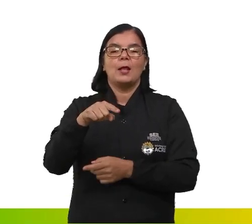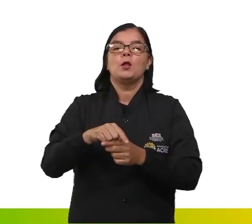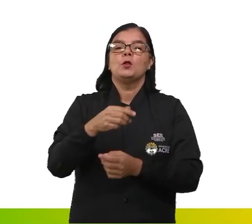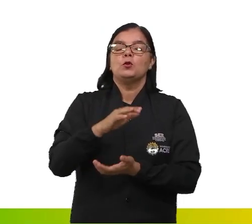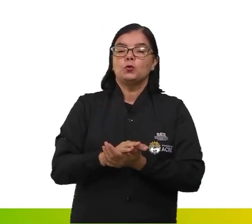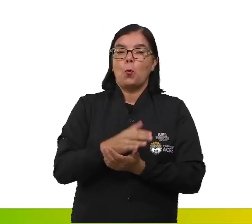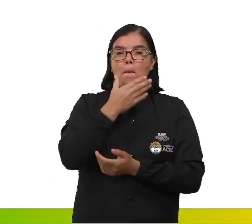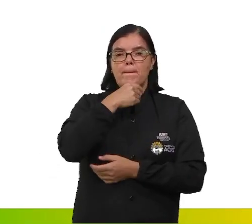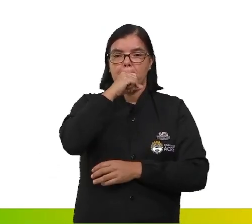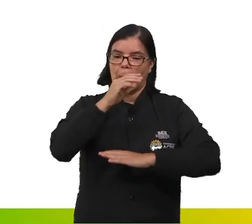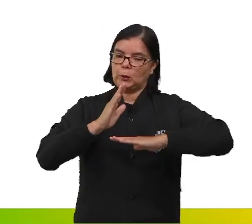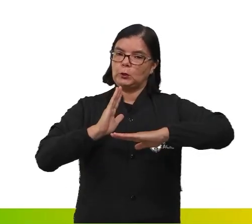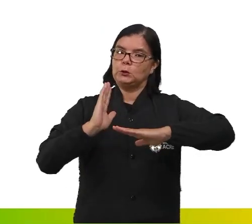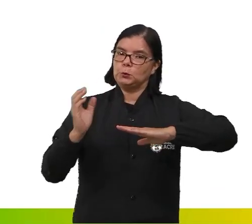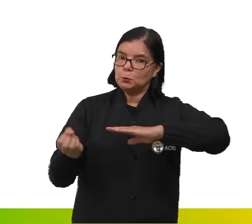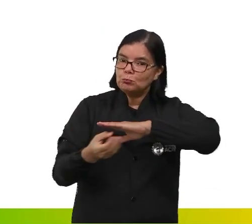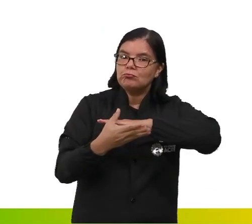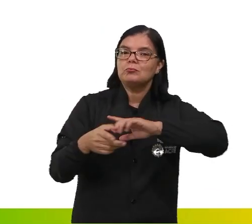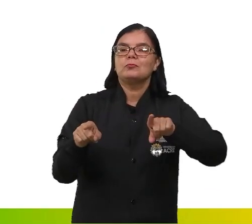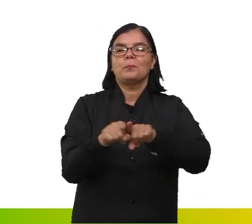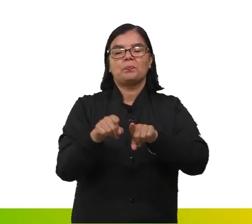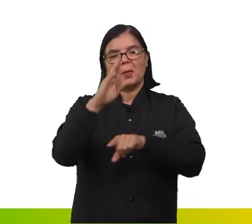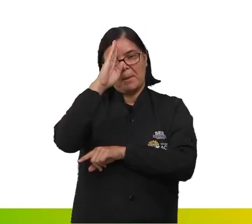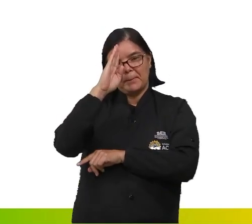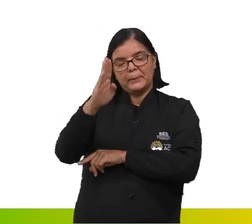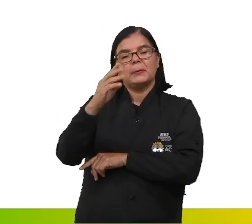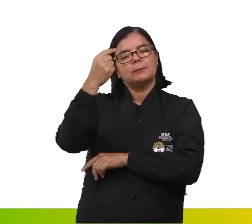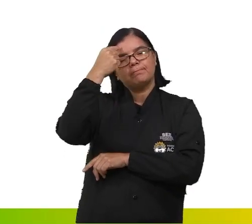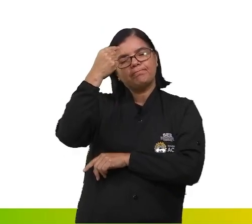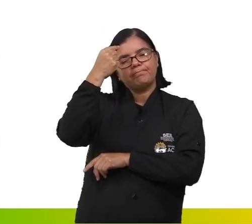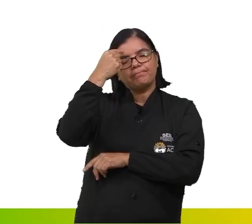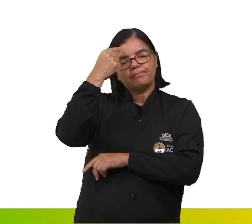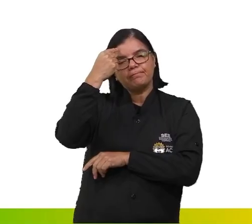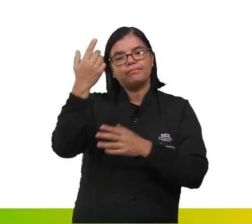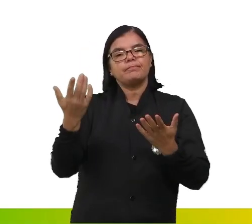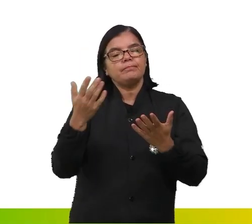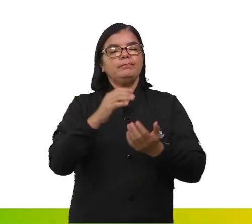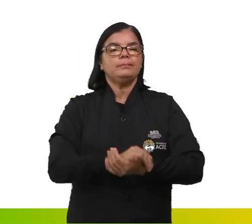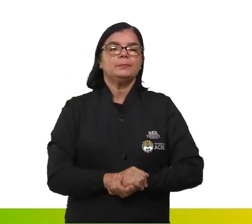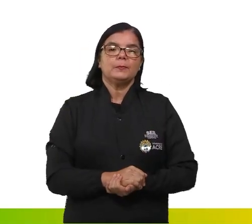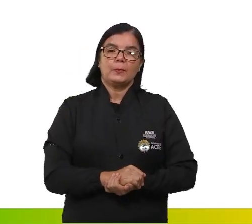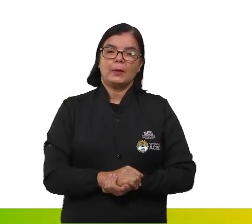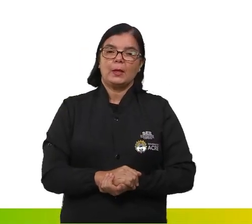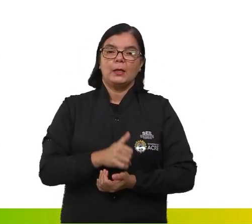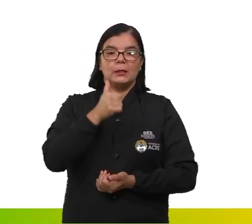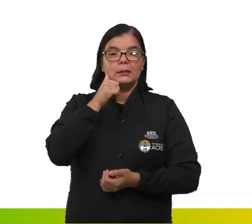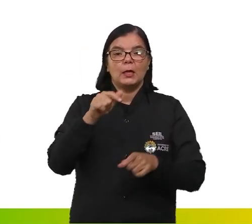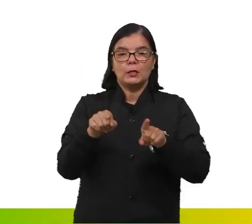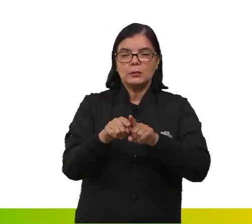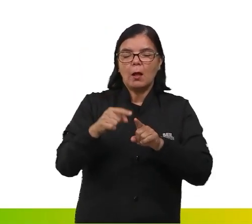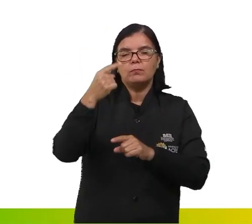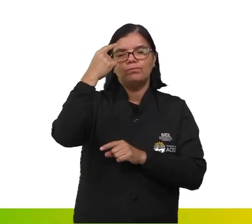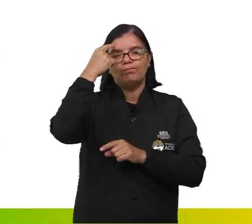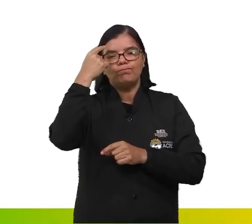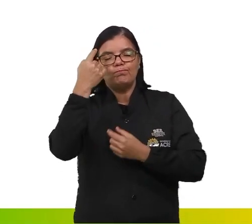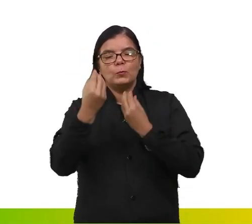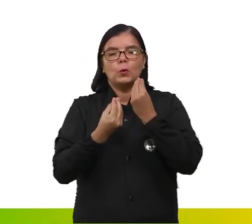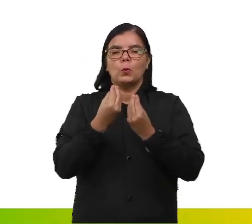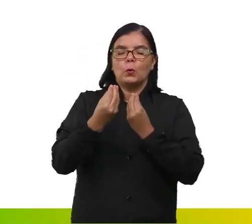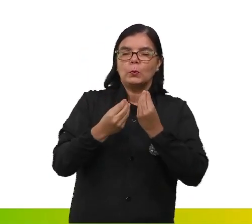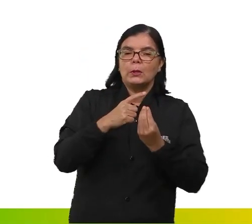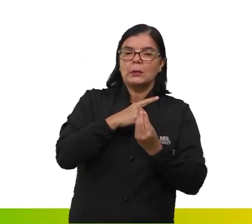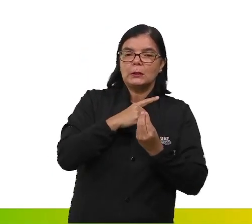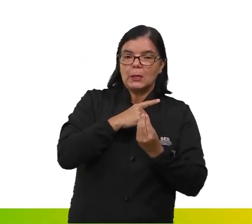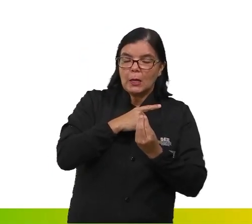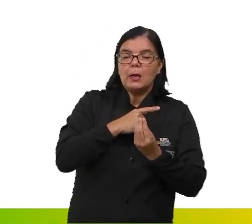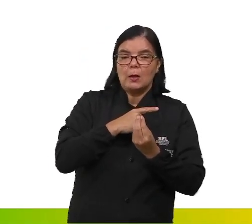do modernismo, né? E é o principal pensador daquela coisa da reflexão, né? Porque nós temos